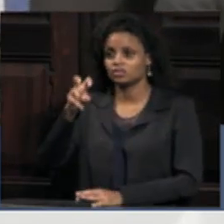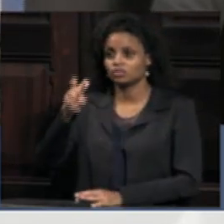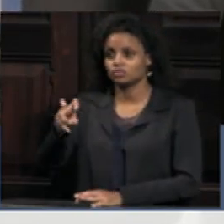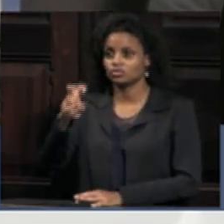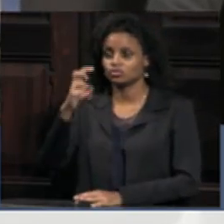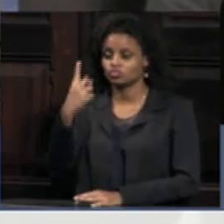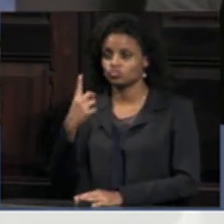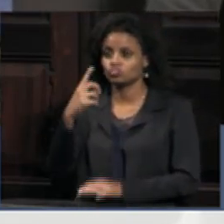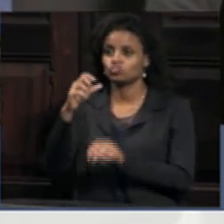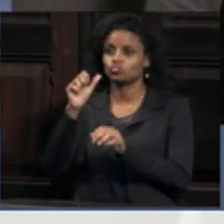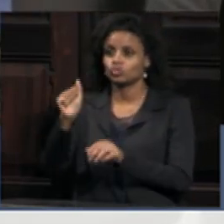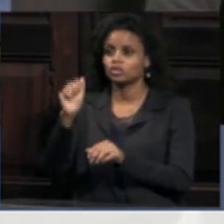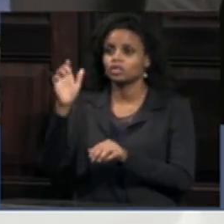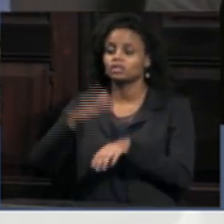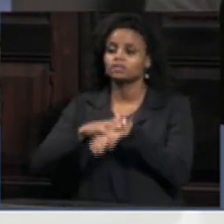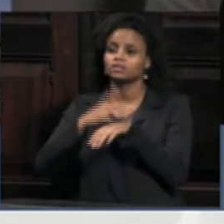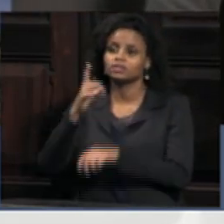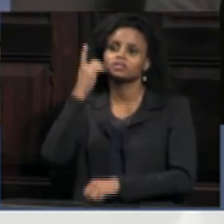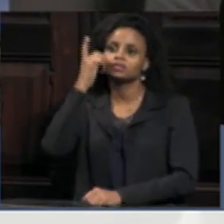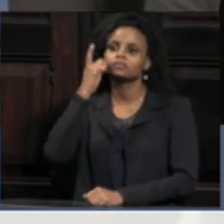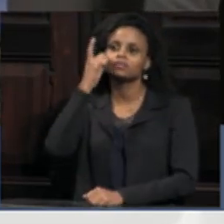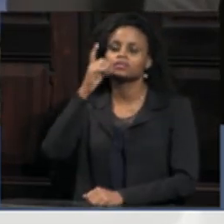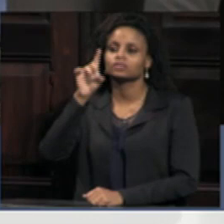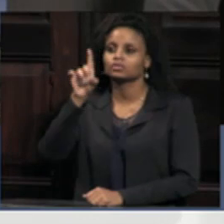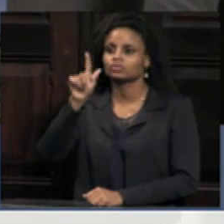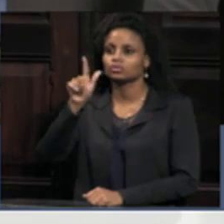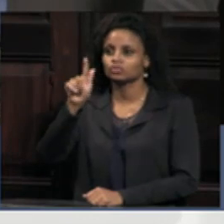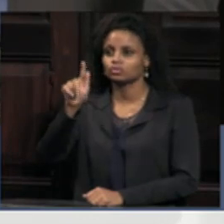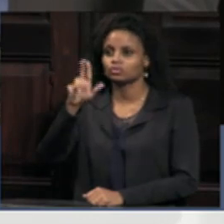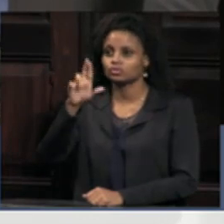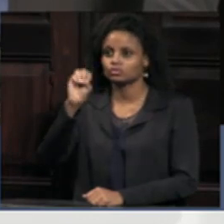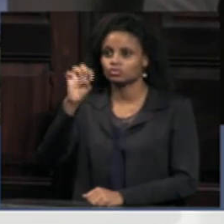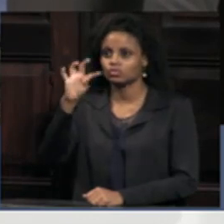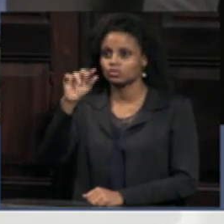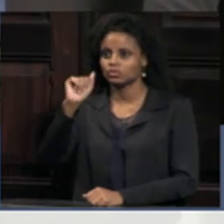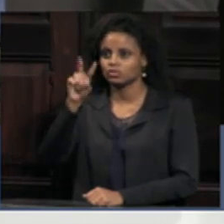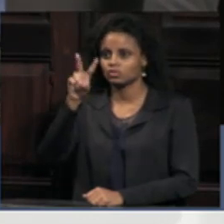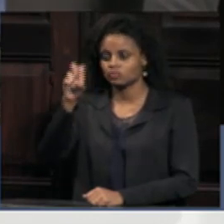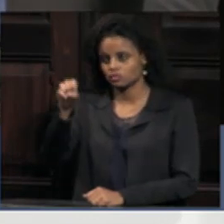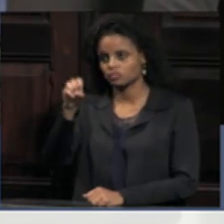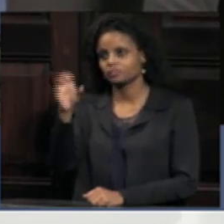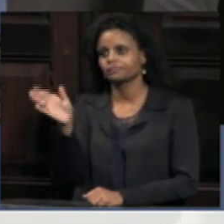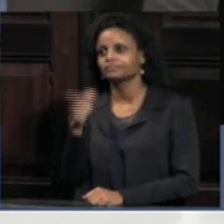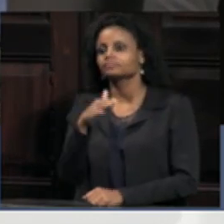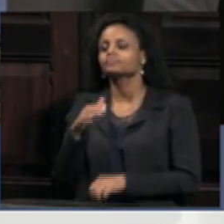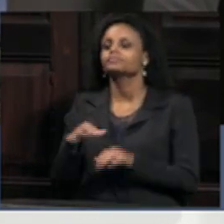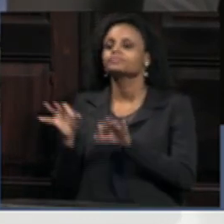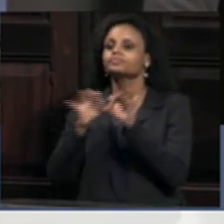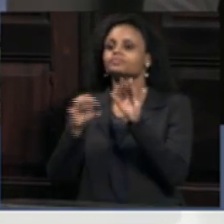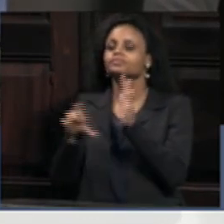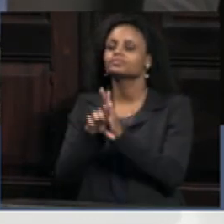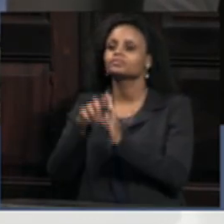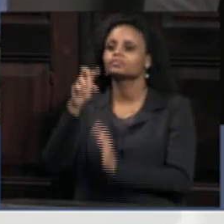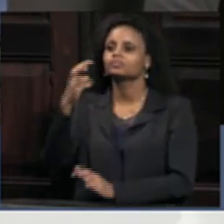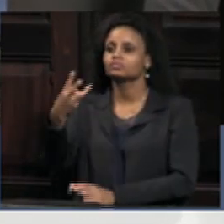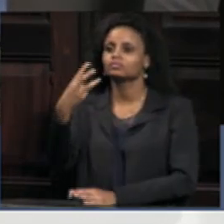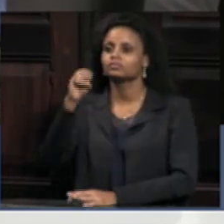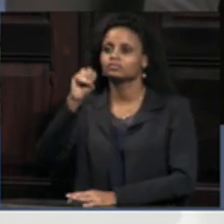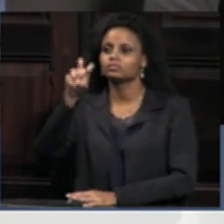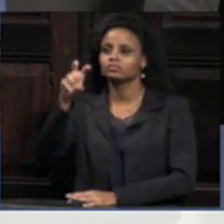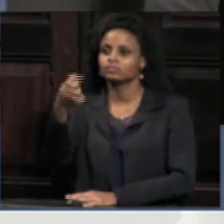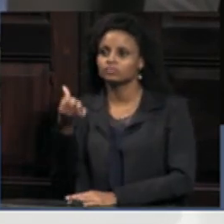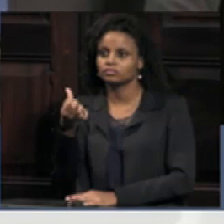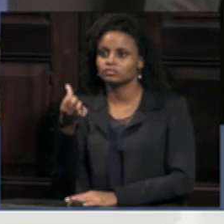2558A/2017, autoria do deputado Gustavo Tutuca. Veto total oposto ao projeto de lei